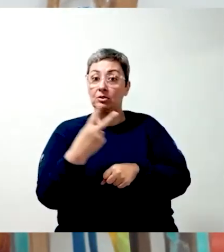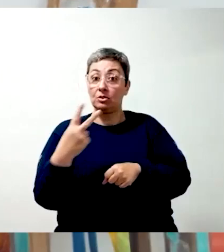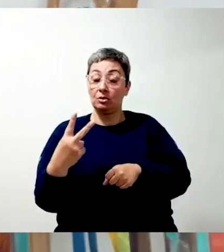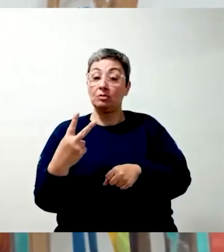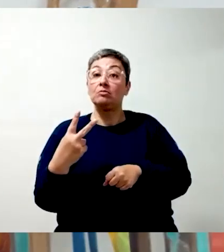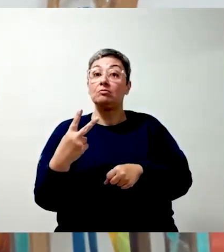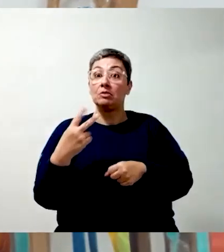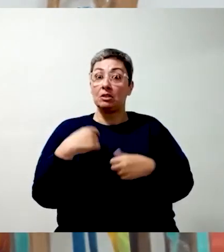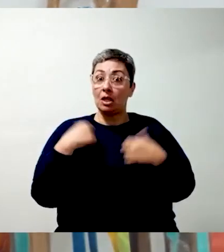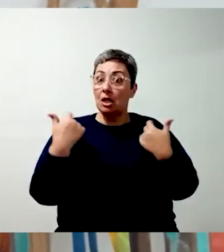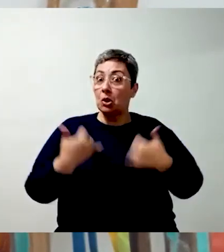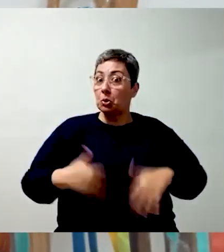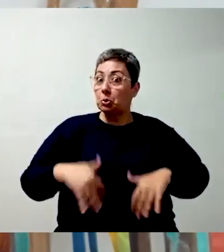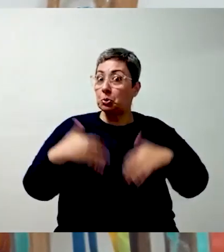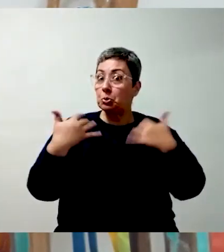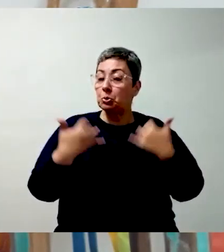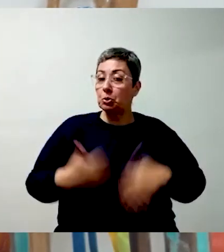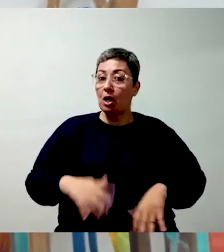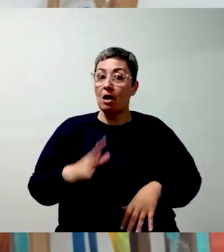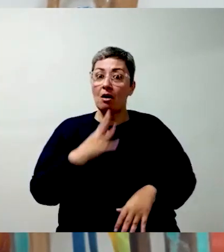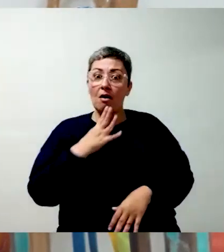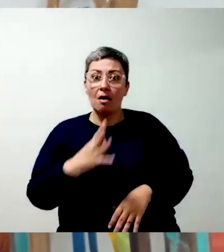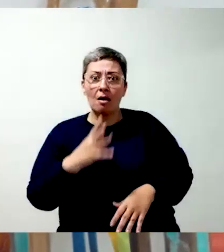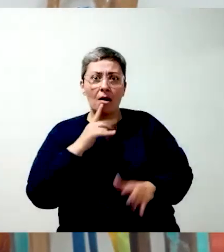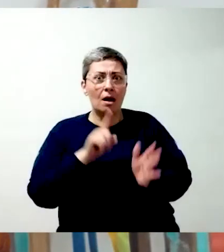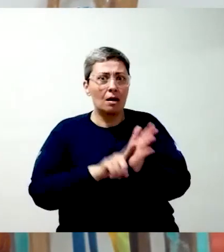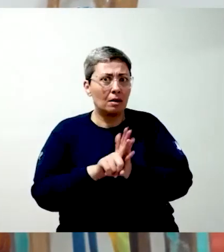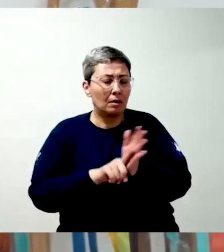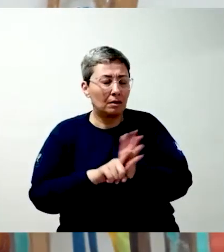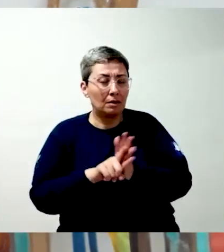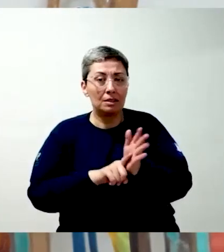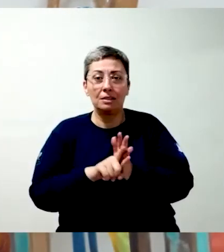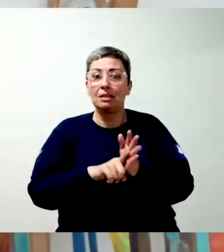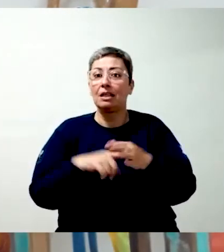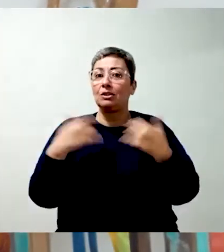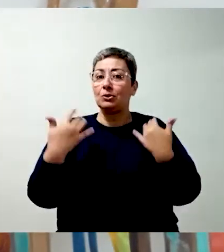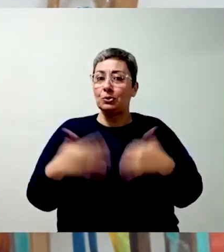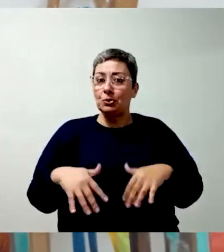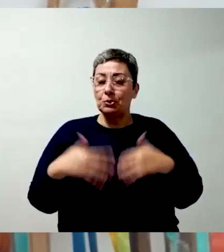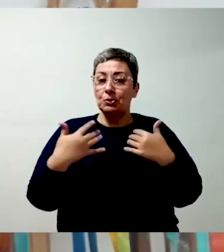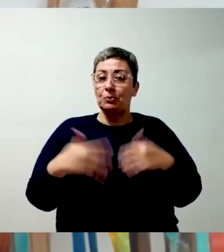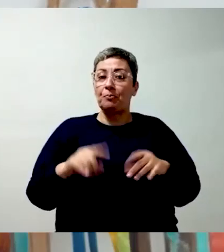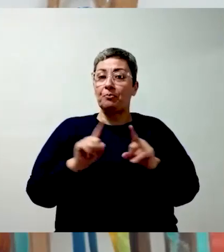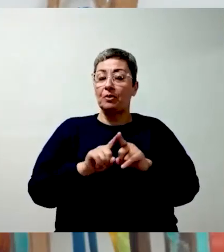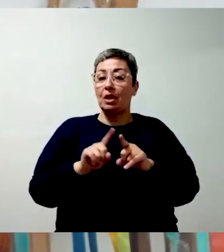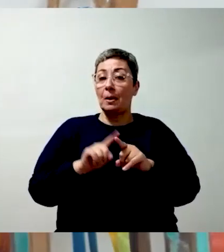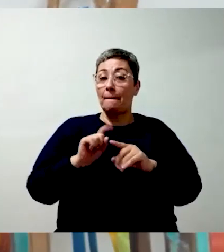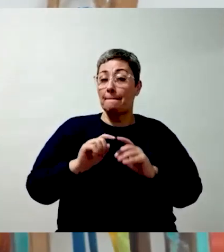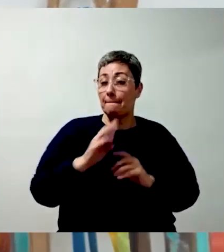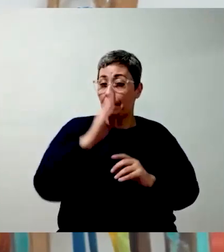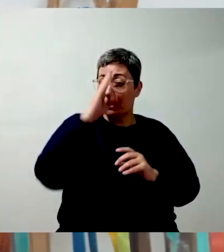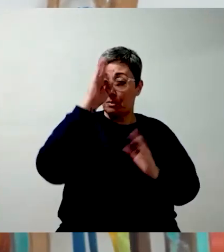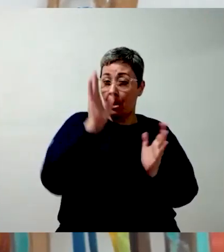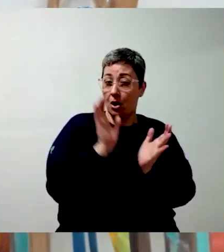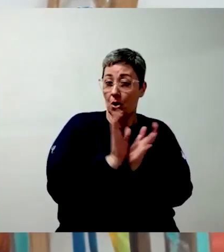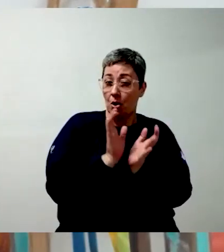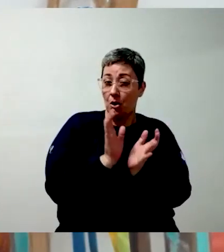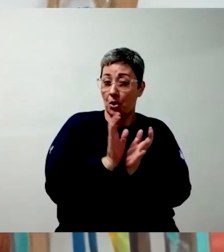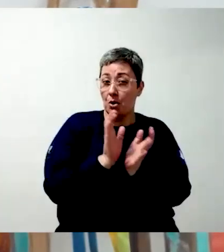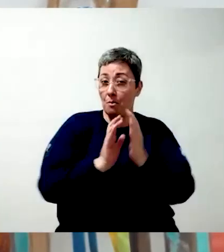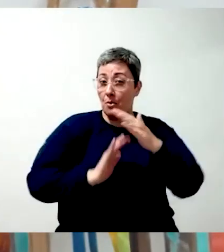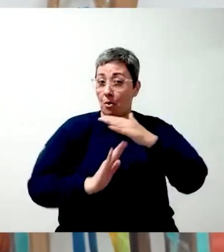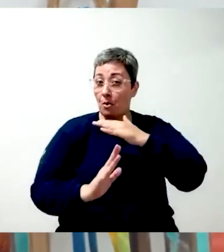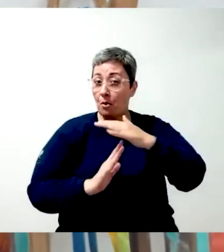1822. Quanta coisa para a gente conhecer e pesquisar, gente! Dentre os principais grupos